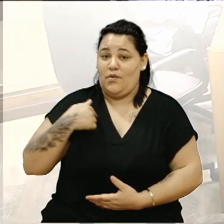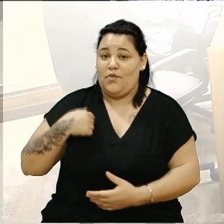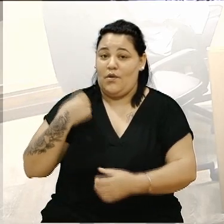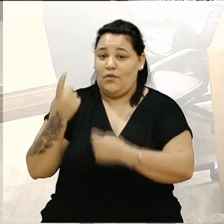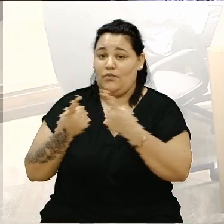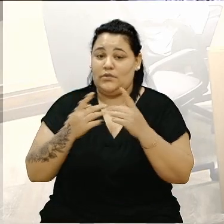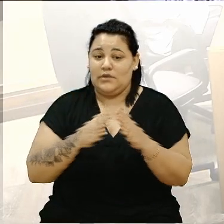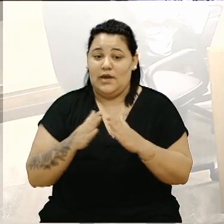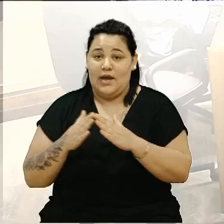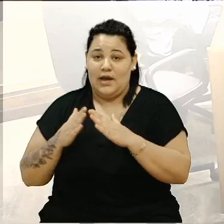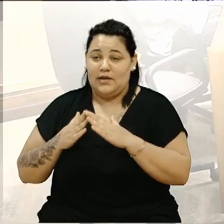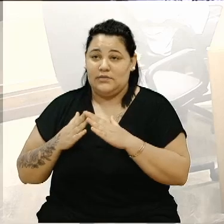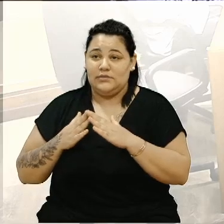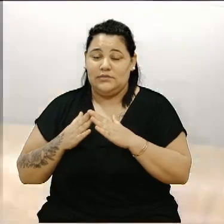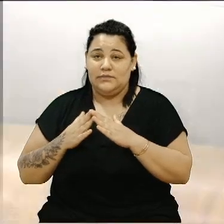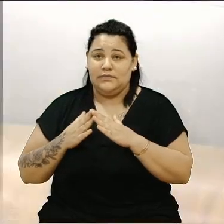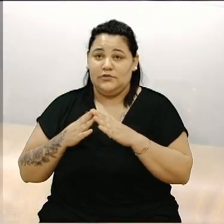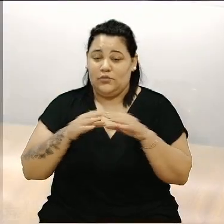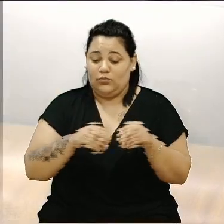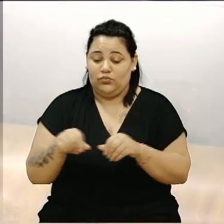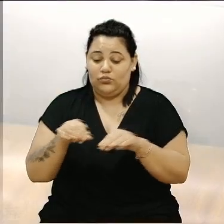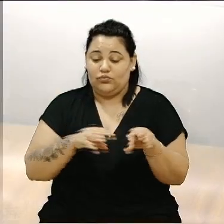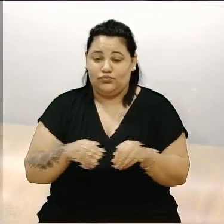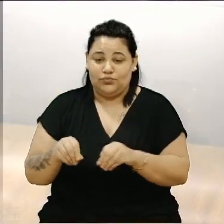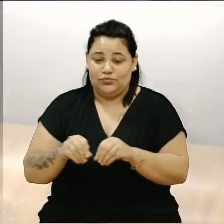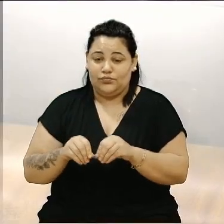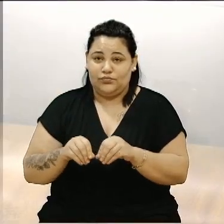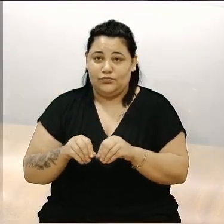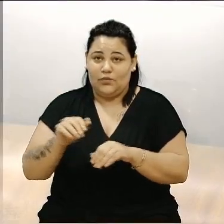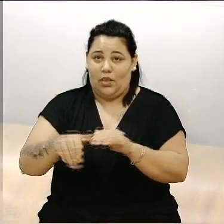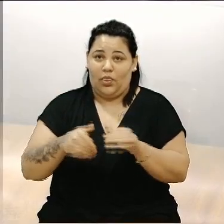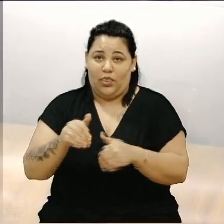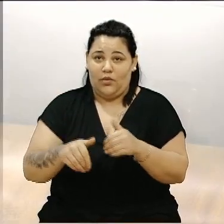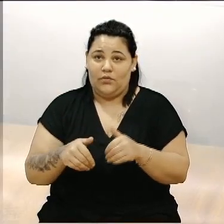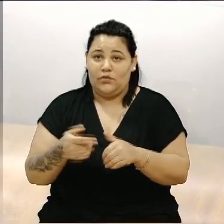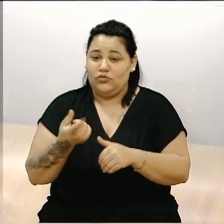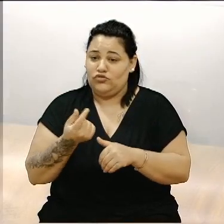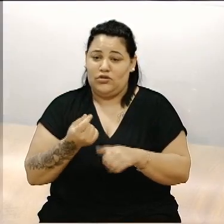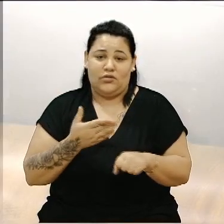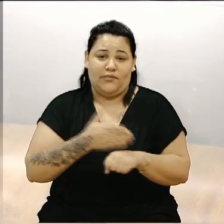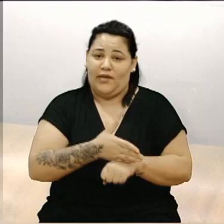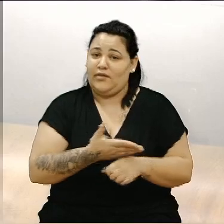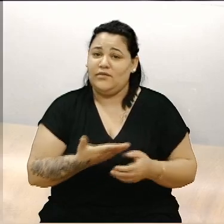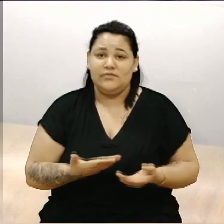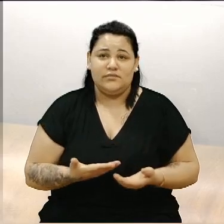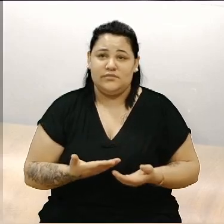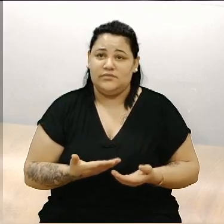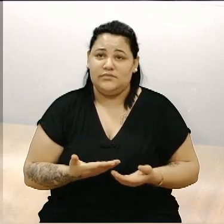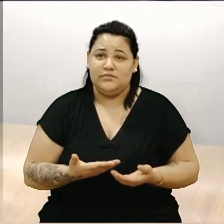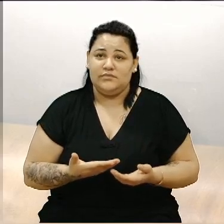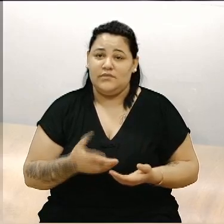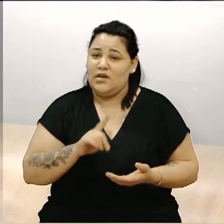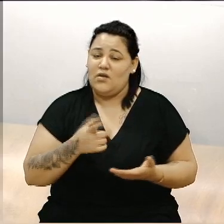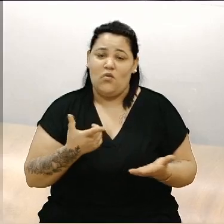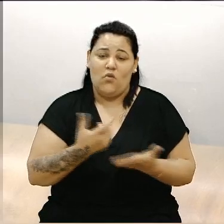proprietários aí de terraplanagem, que o dinheiro não está caindo para eles. E eles não compram